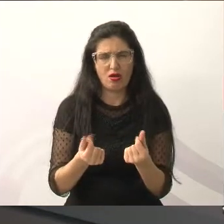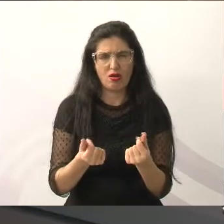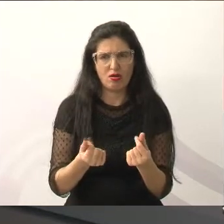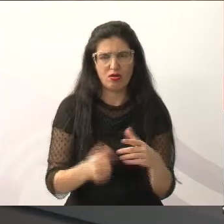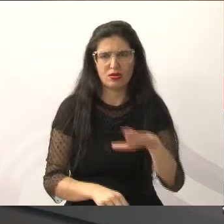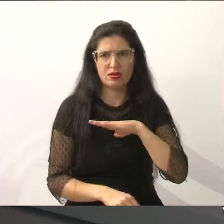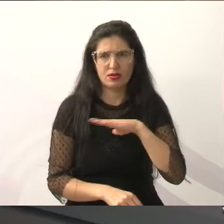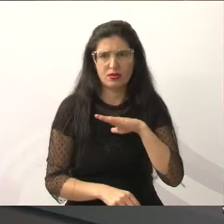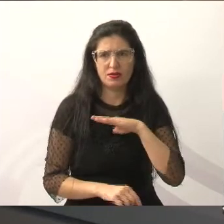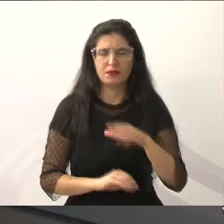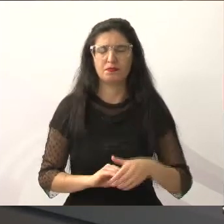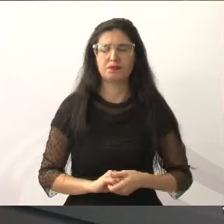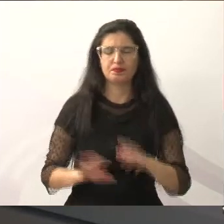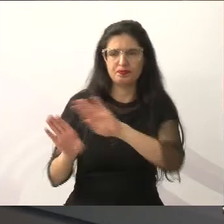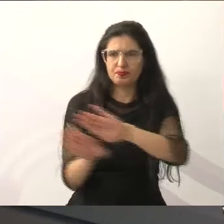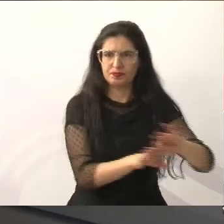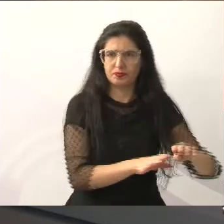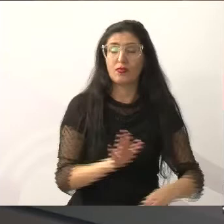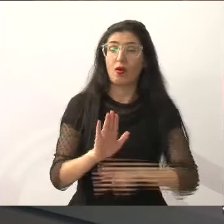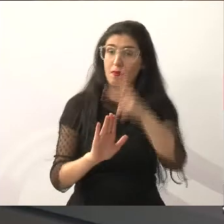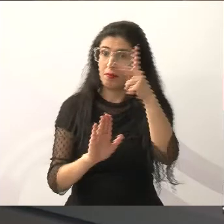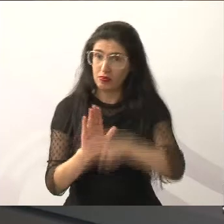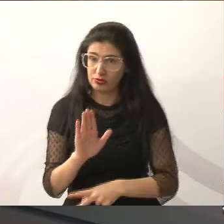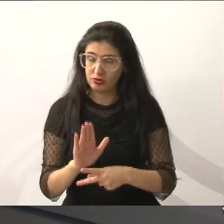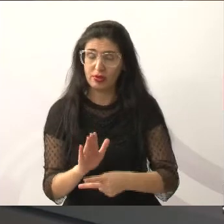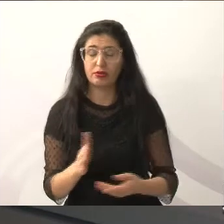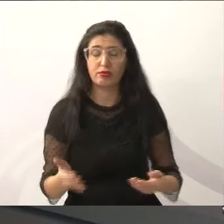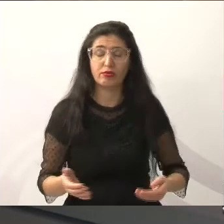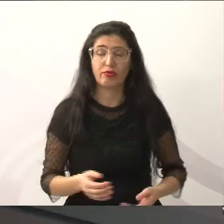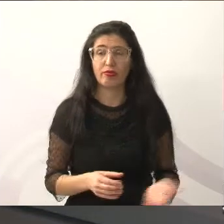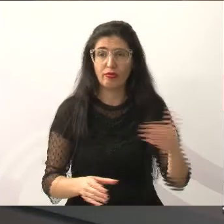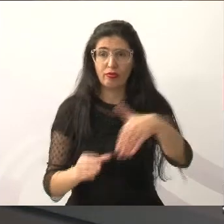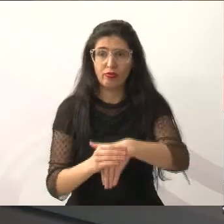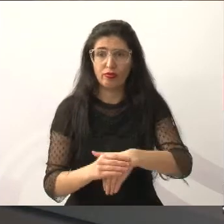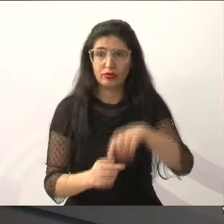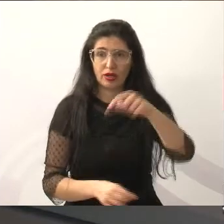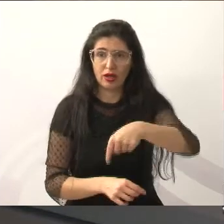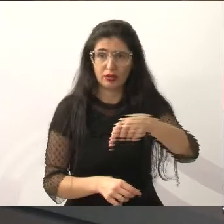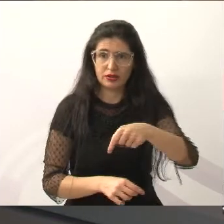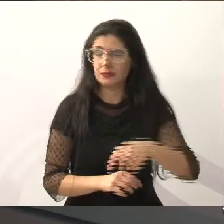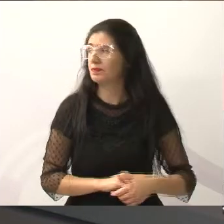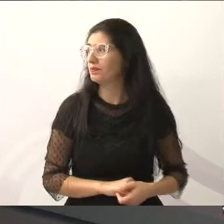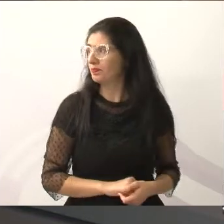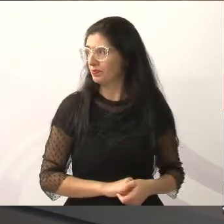esse é mais um projeto, né, que a gente está votando hoje aqui, que vem beneficiar